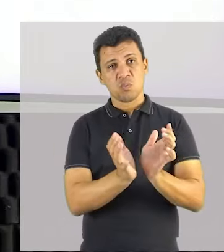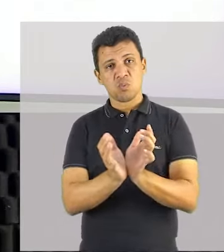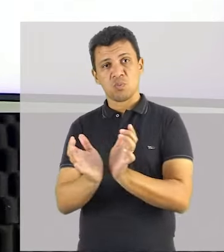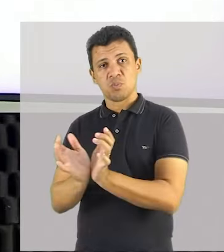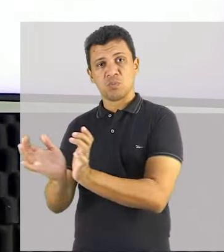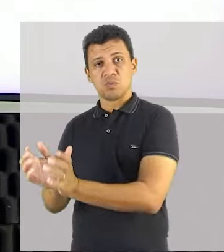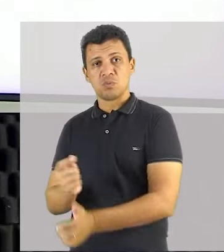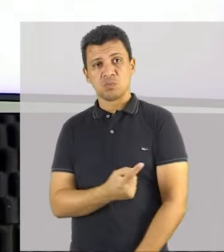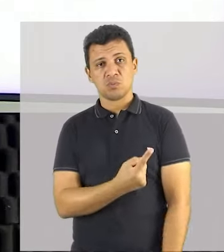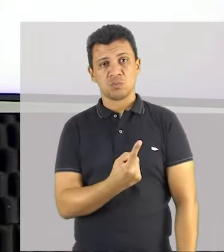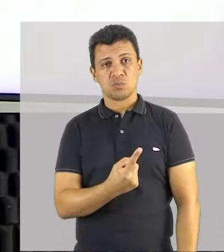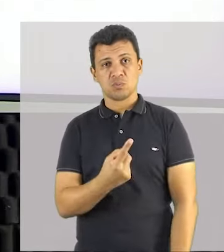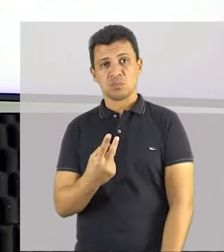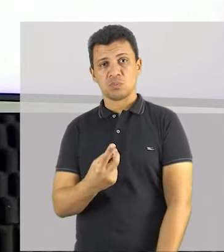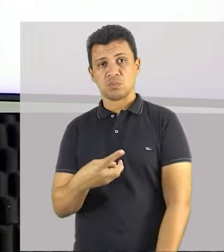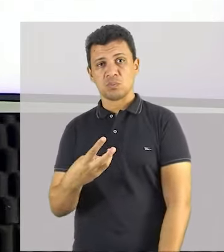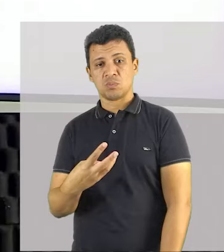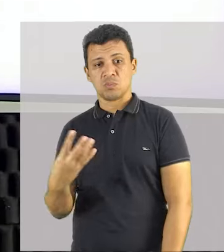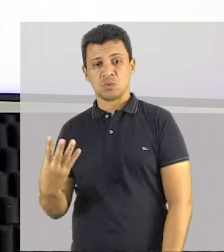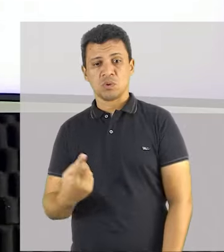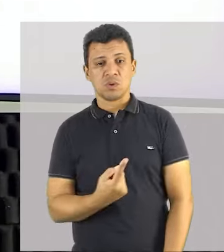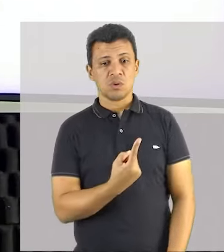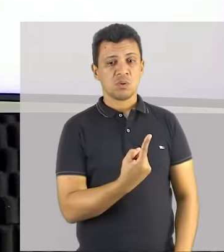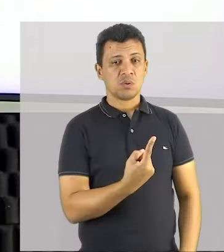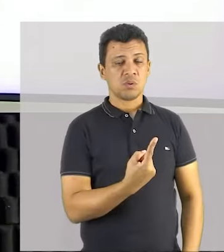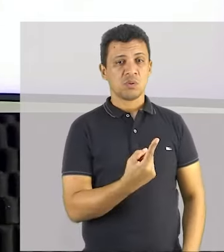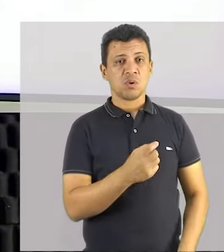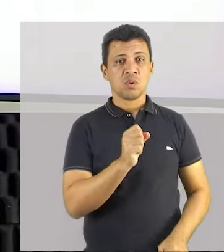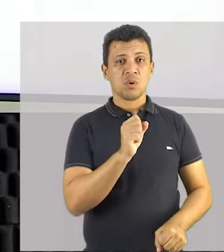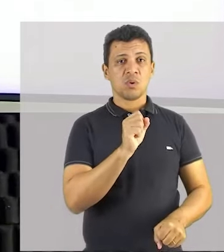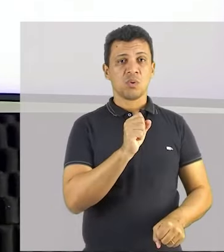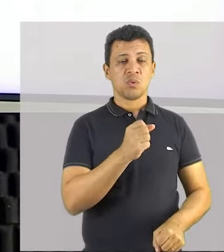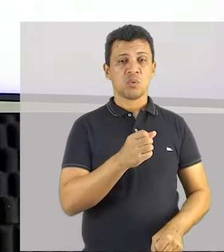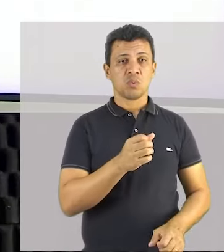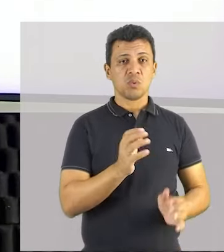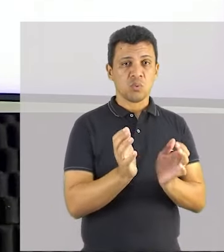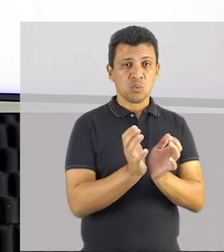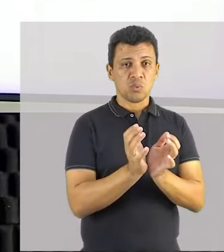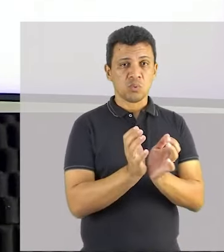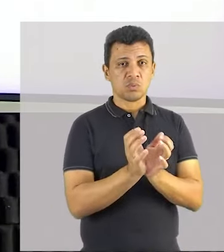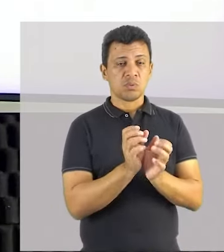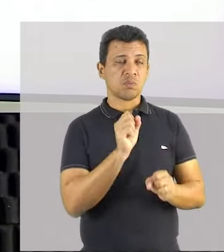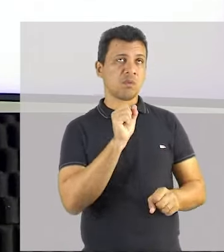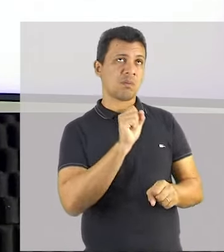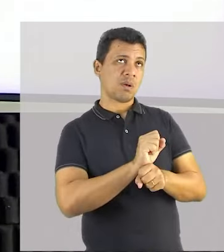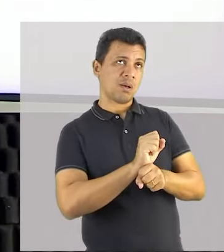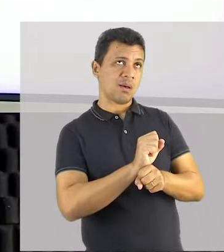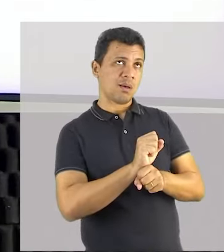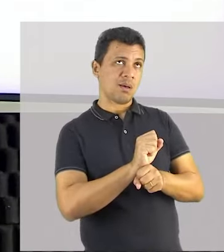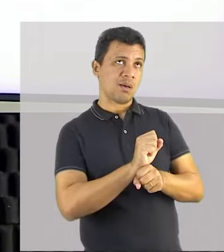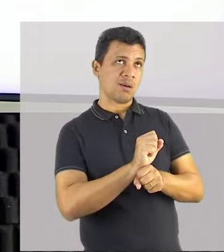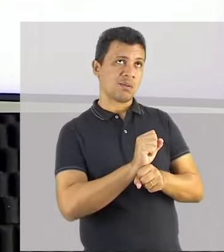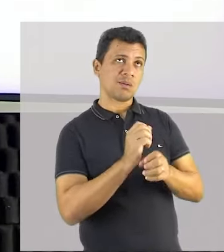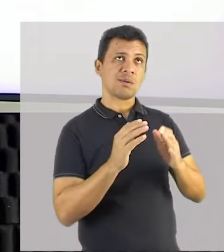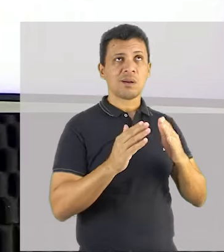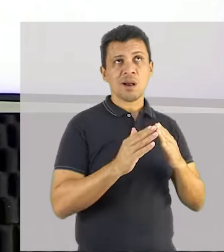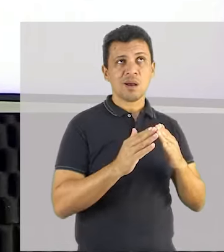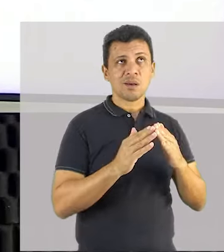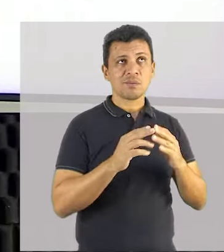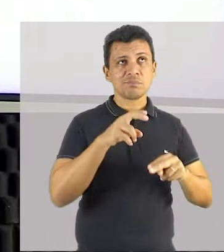grupos né em teste um grupo sedentário sem anabolizante então é a galera que fica lá né em